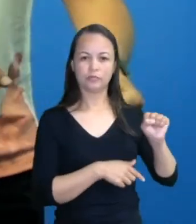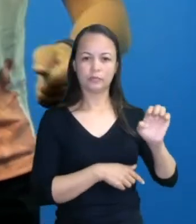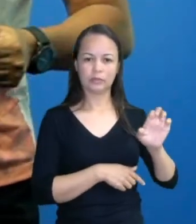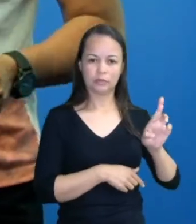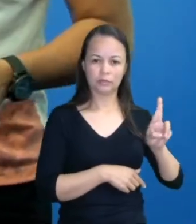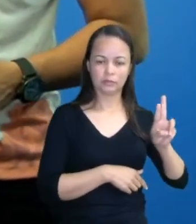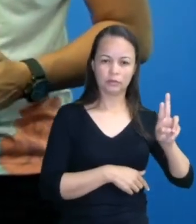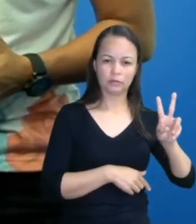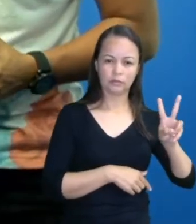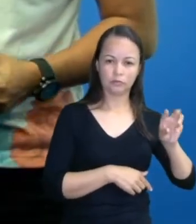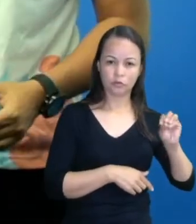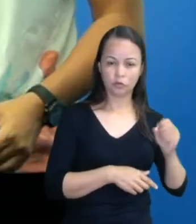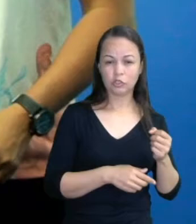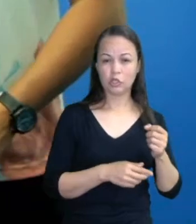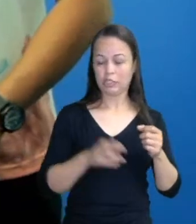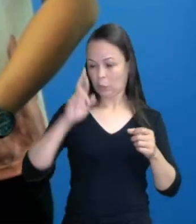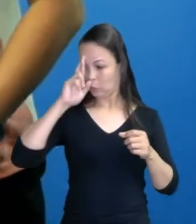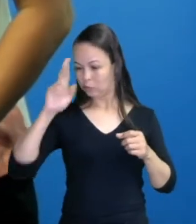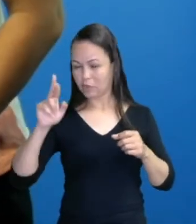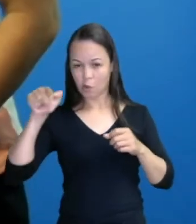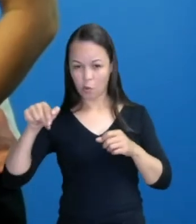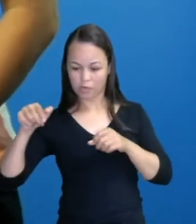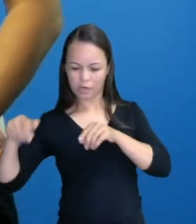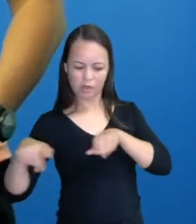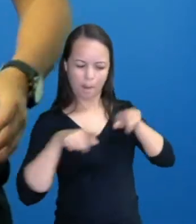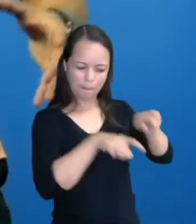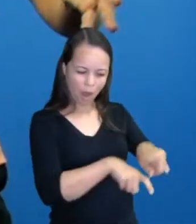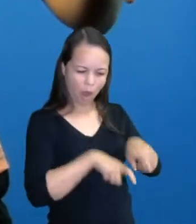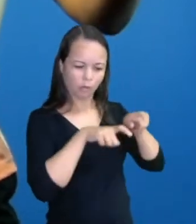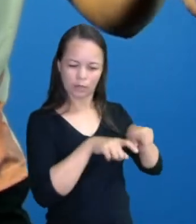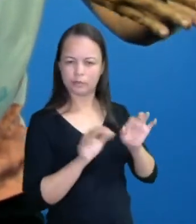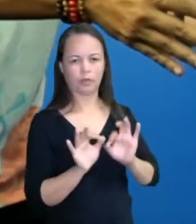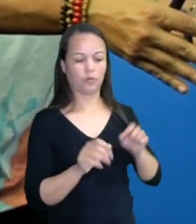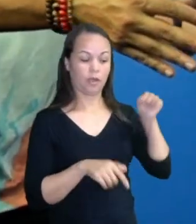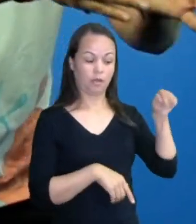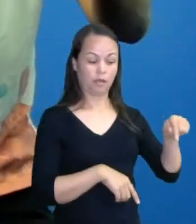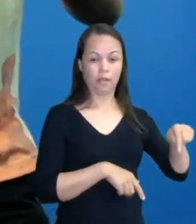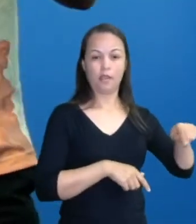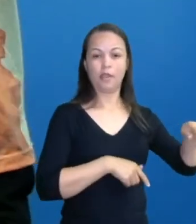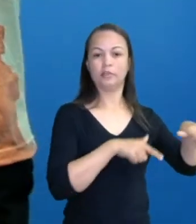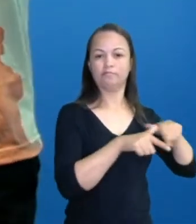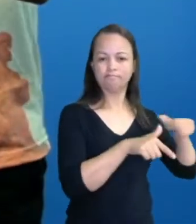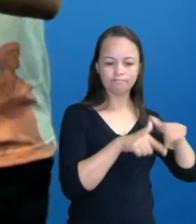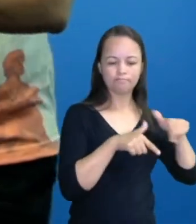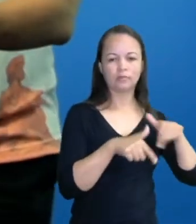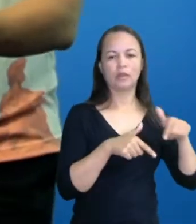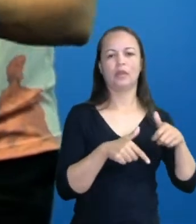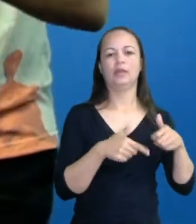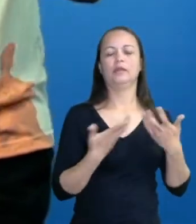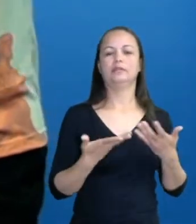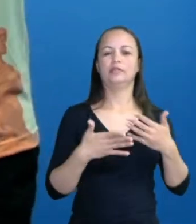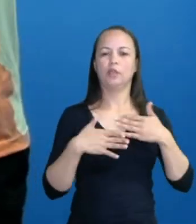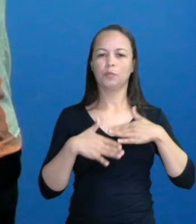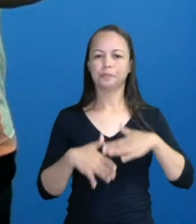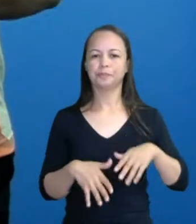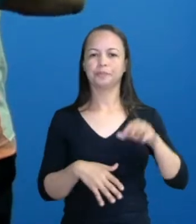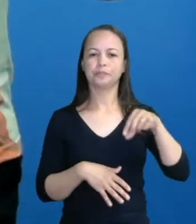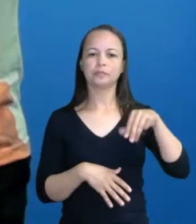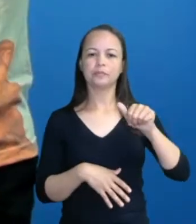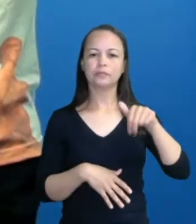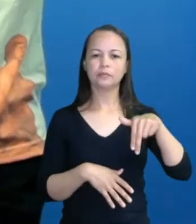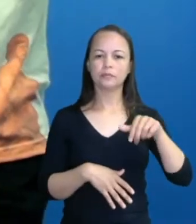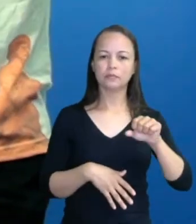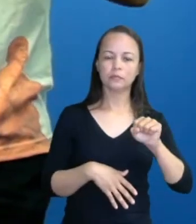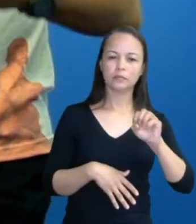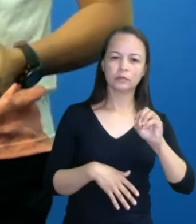pegar a enxada e para fazer os serviços, não. Quem ia eram os seus servos. Então tem o manso senhorial, o manso servil, que é a terra do servo,